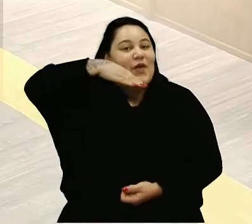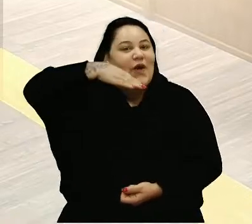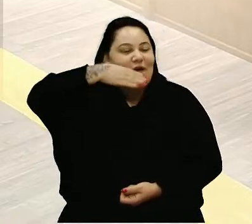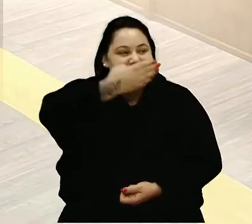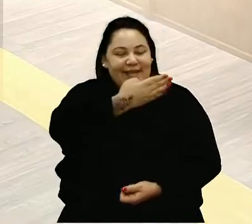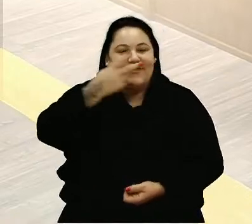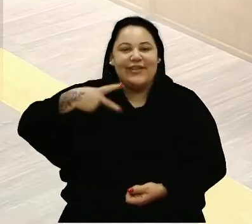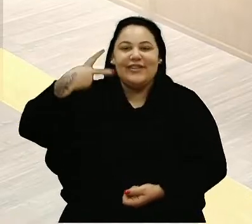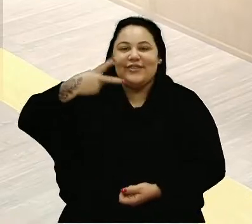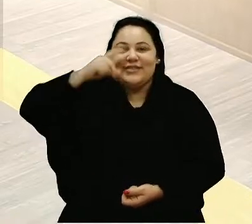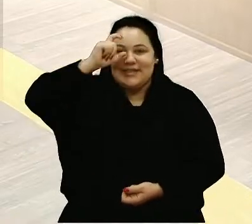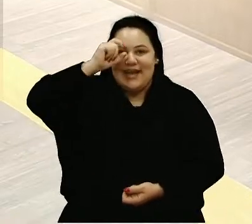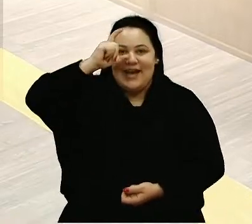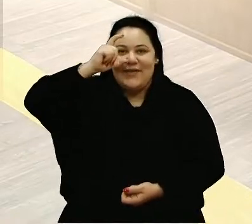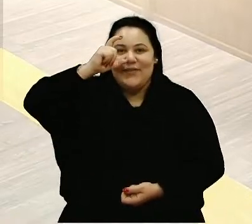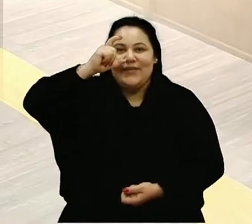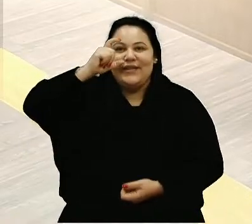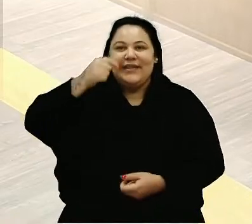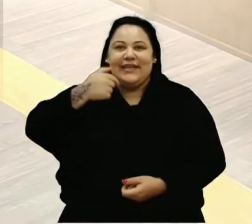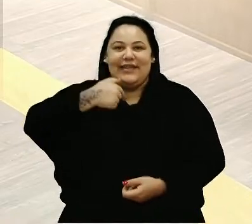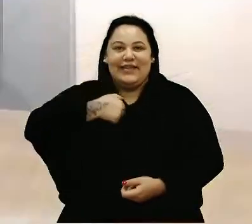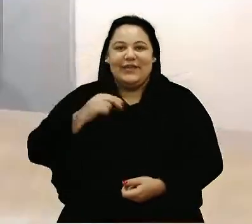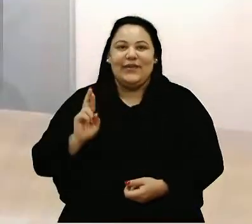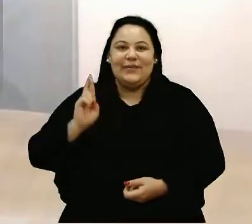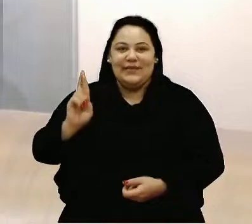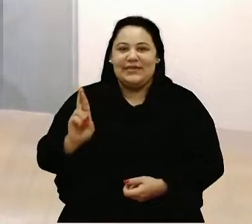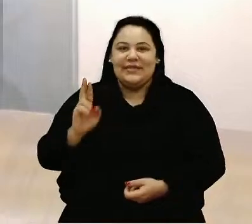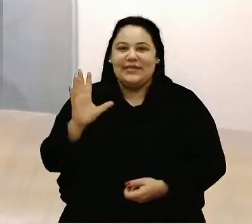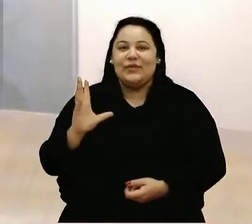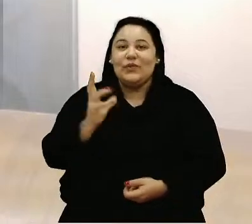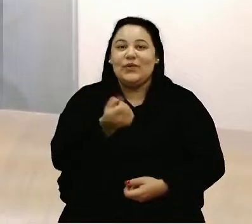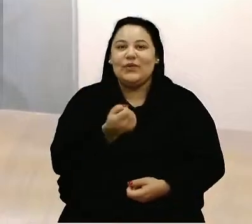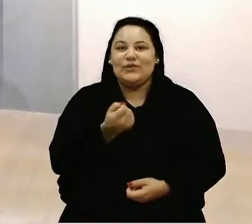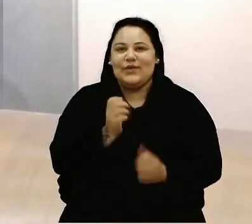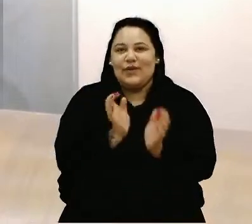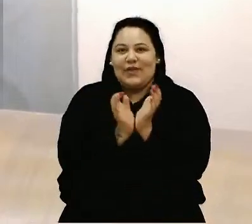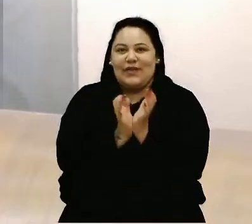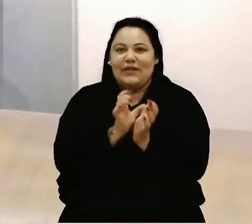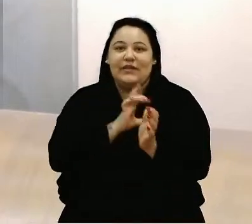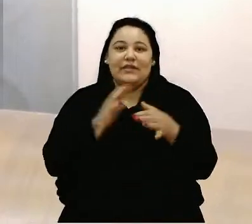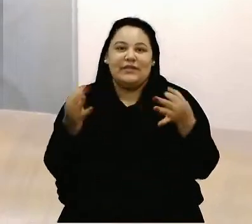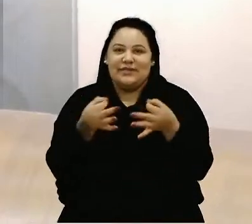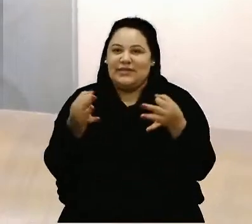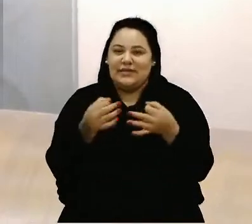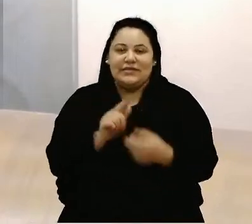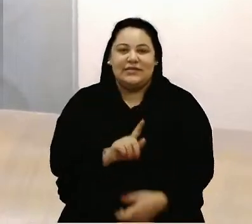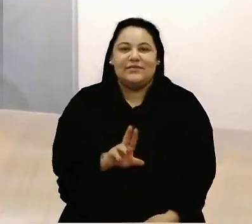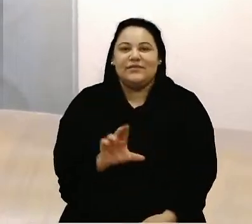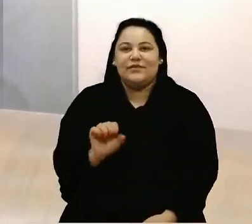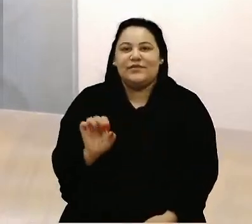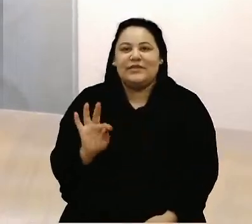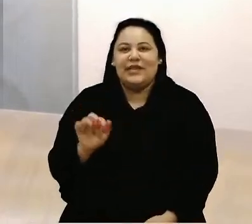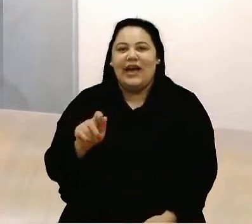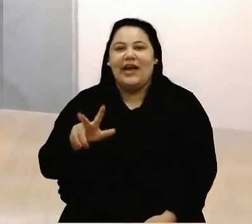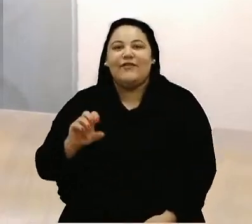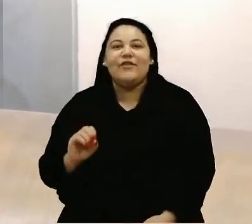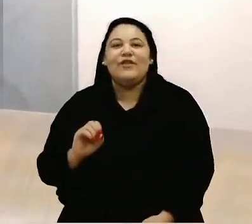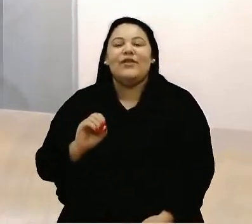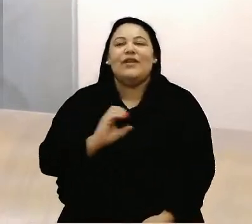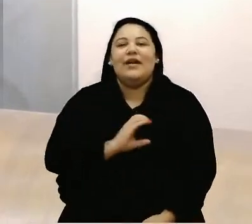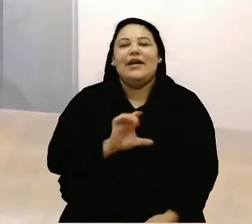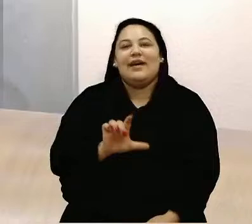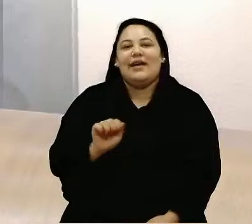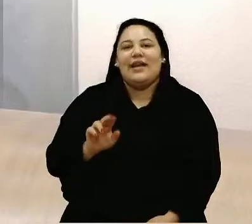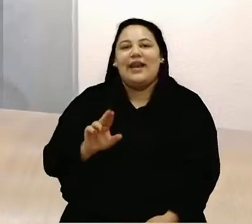vereador Scalco, e eu representando aqui todos os colegas, sem dúvida, Gustavo, Cláudia, todos os colaboradores, a todos